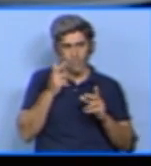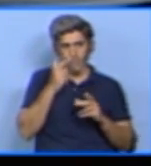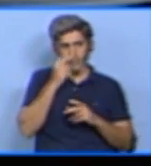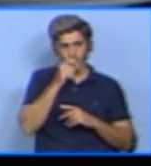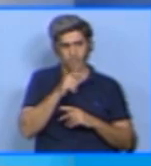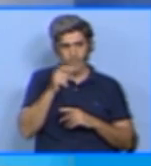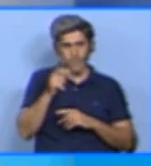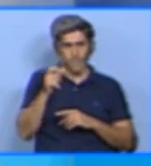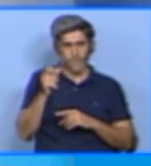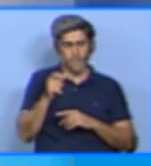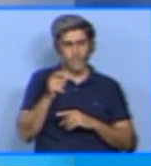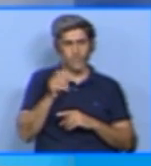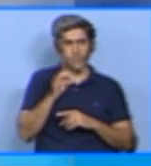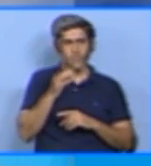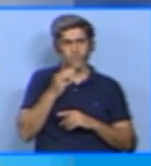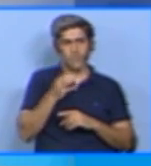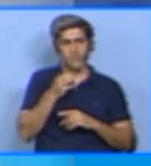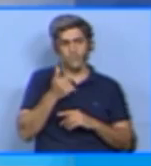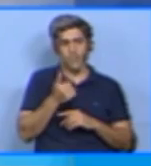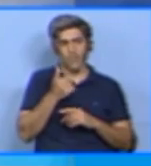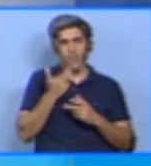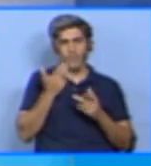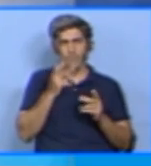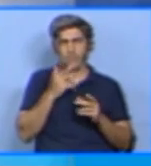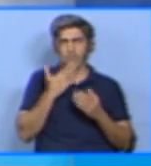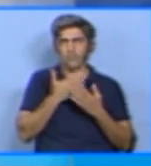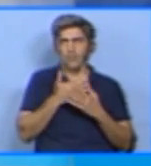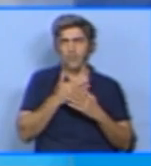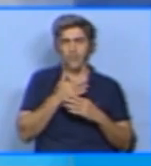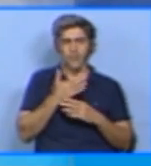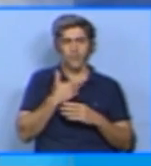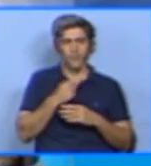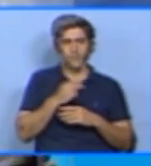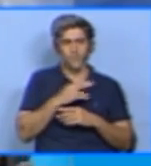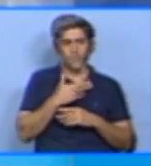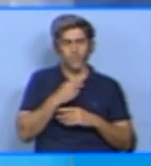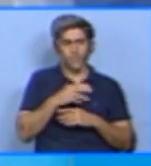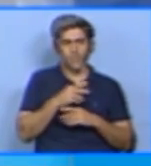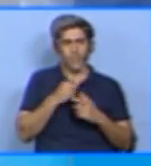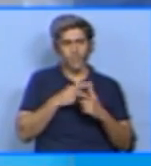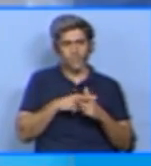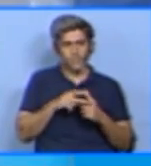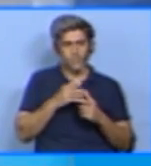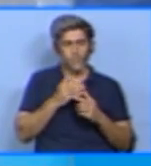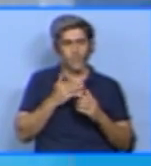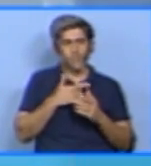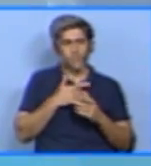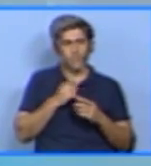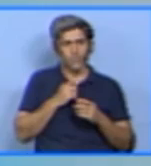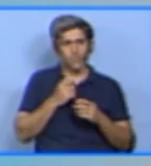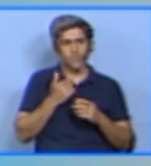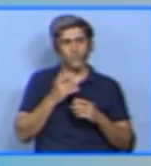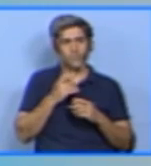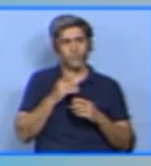pessoais, que não usaram bem a sua liberdade e, portanto, introduziram a desordem, introduziram a divisão, em vez de introduzir o amor. E,